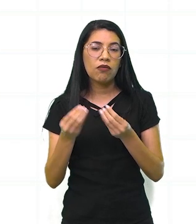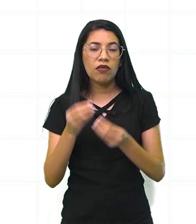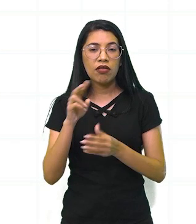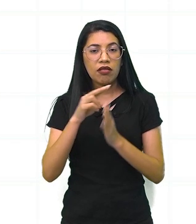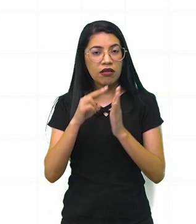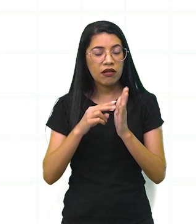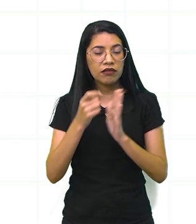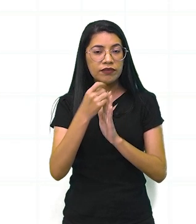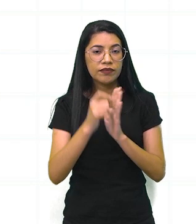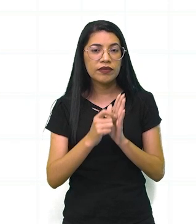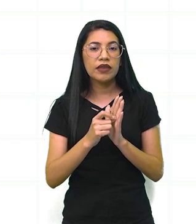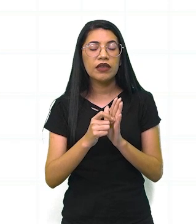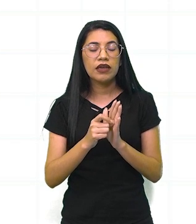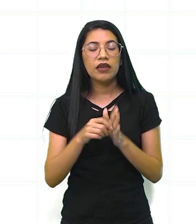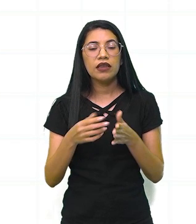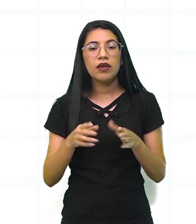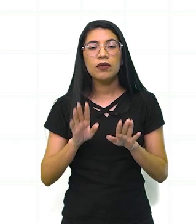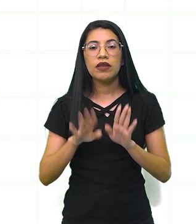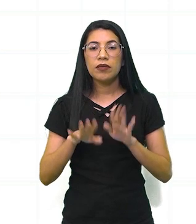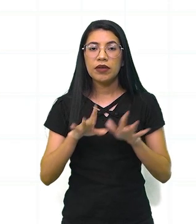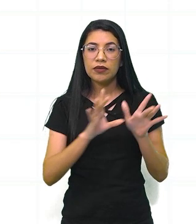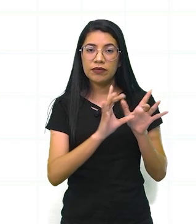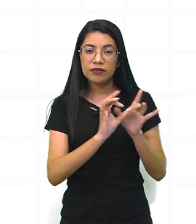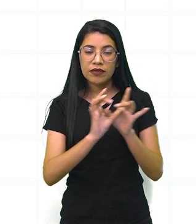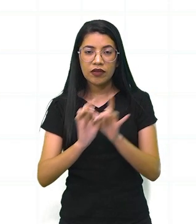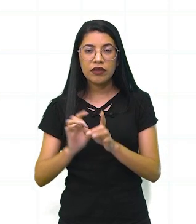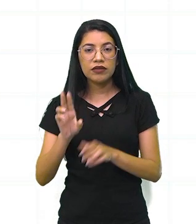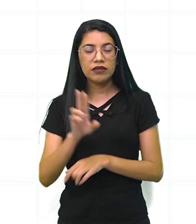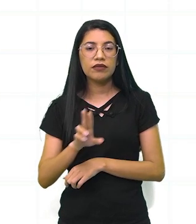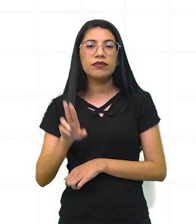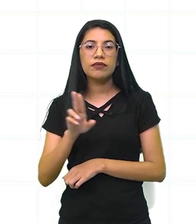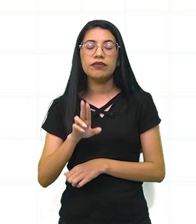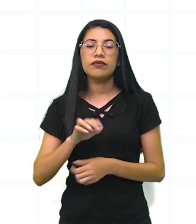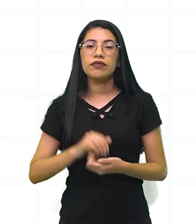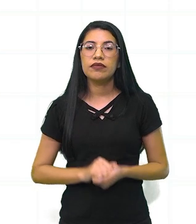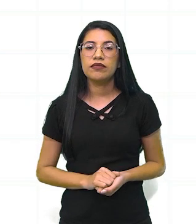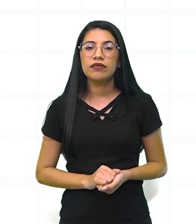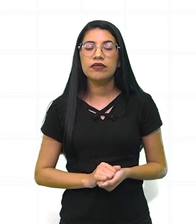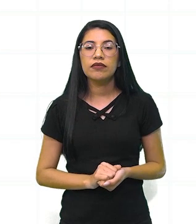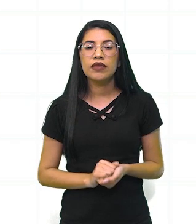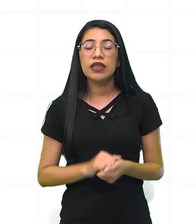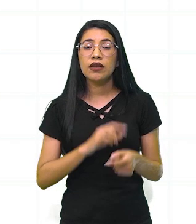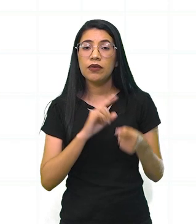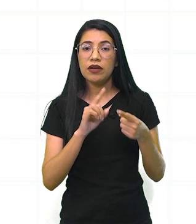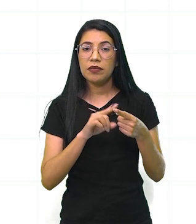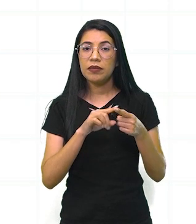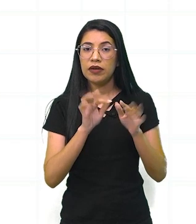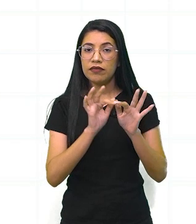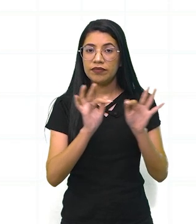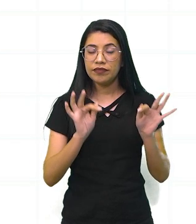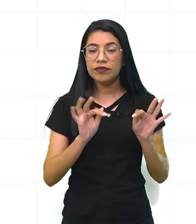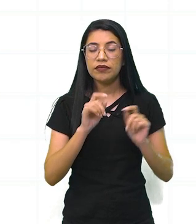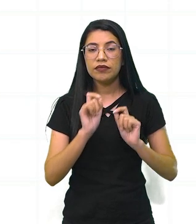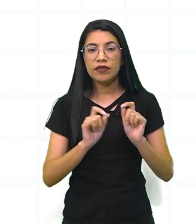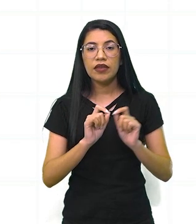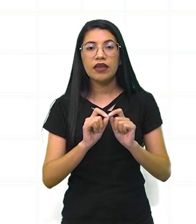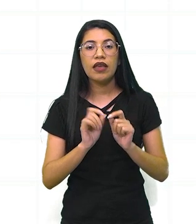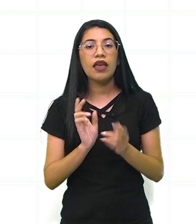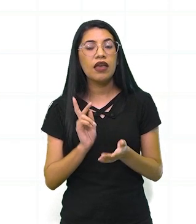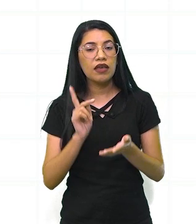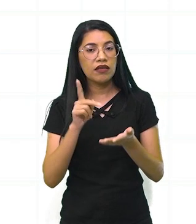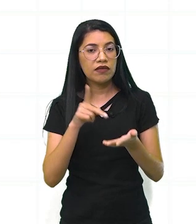formas linguísticas depende do contexto de uso muito bem então a primeira aqui ela é